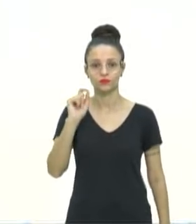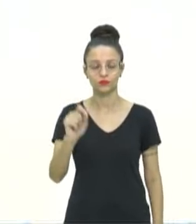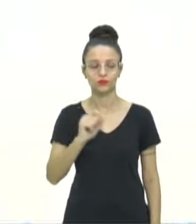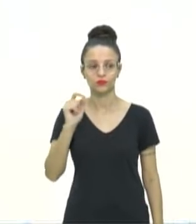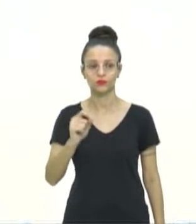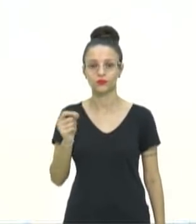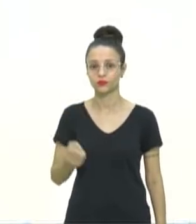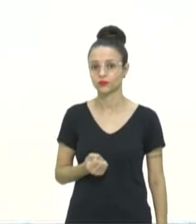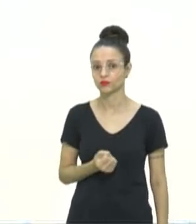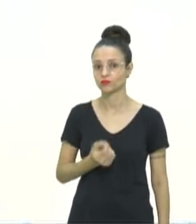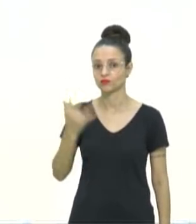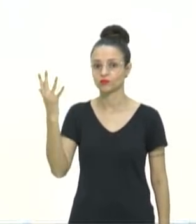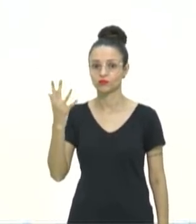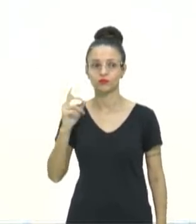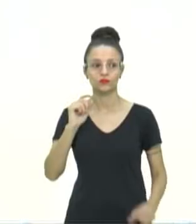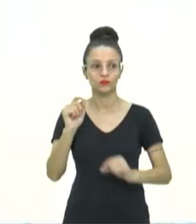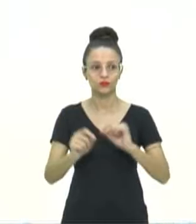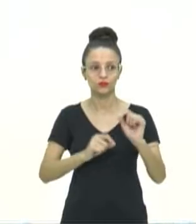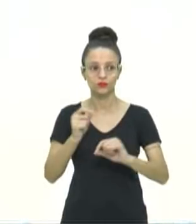em várias...